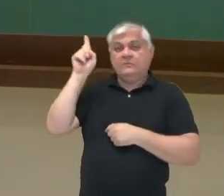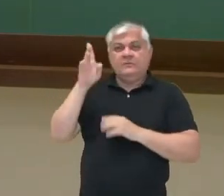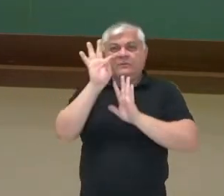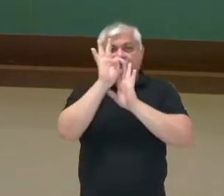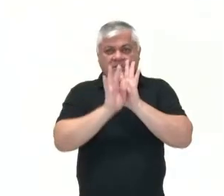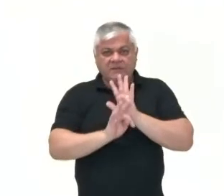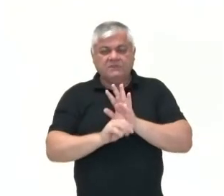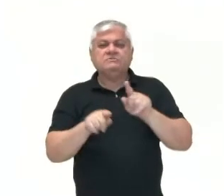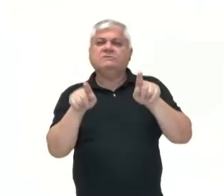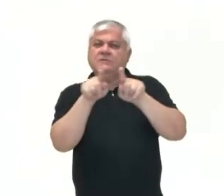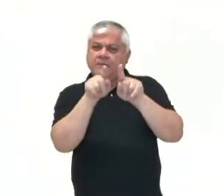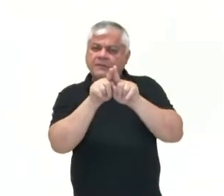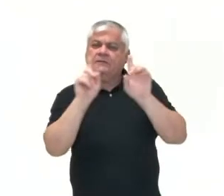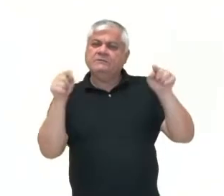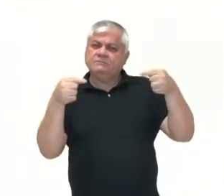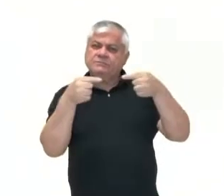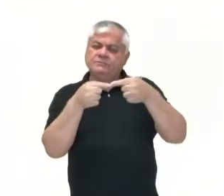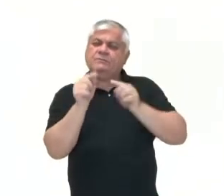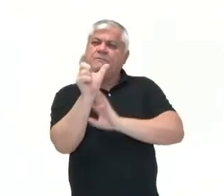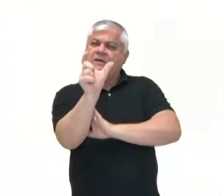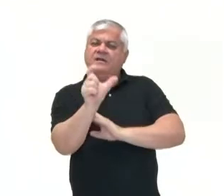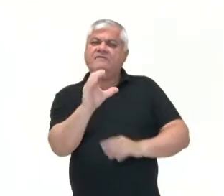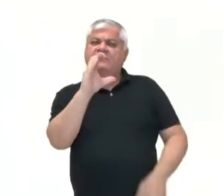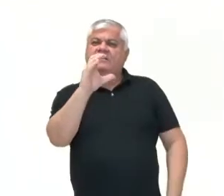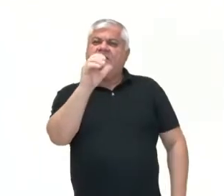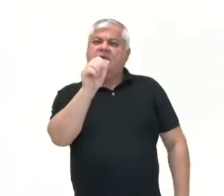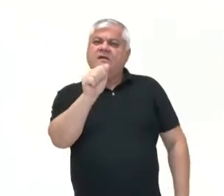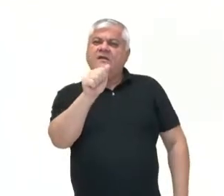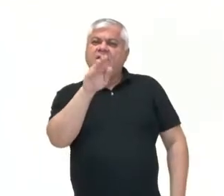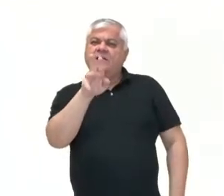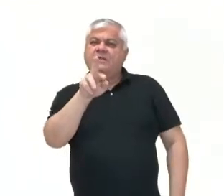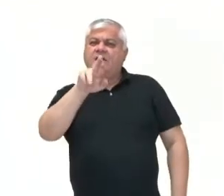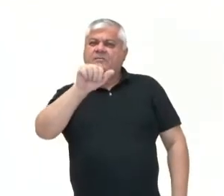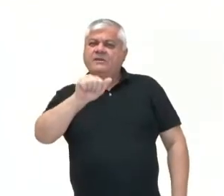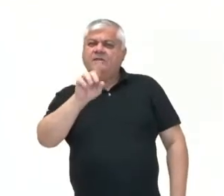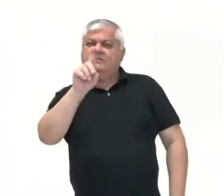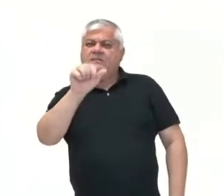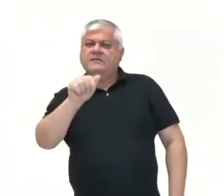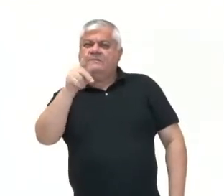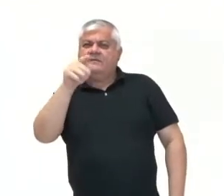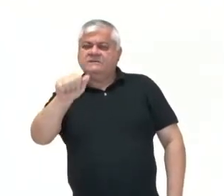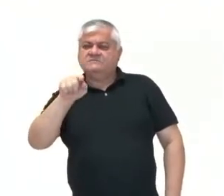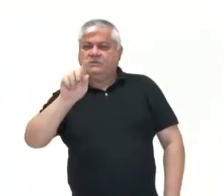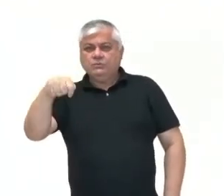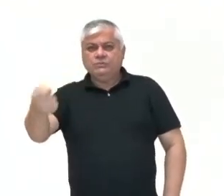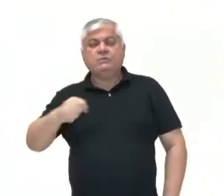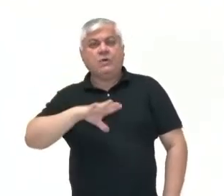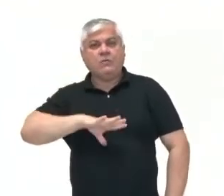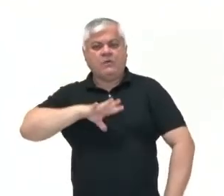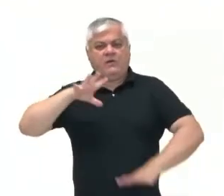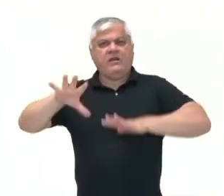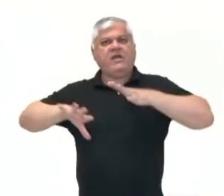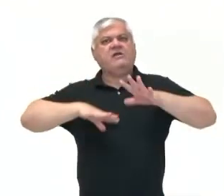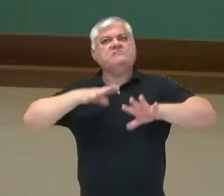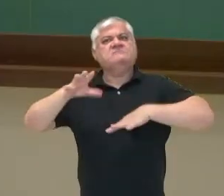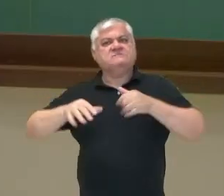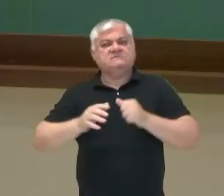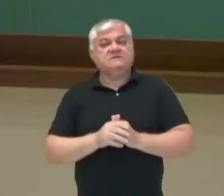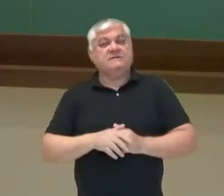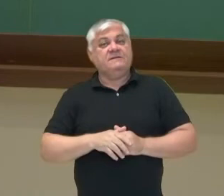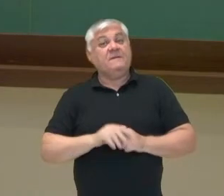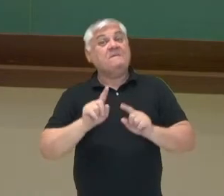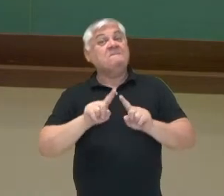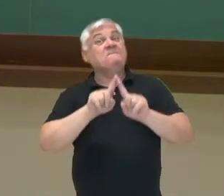o sentido aqui da expressão cabra da peste pode ser sim de um sujeito destemido, valente, mas pode ser usado